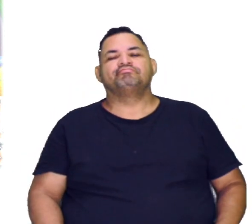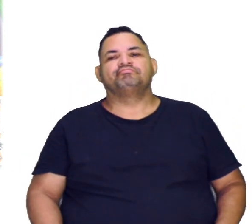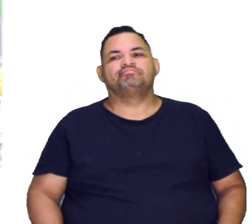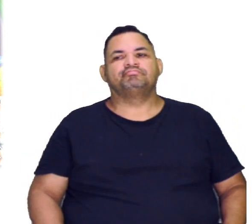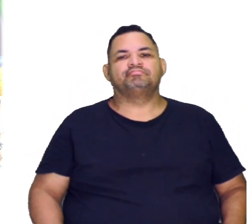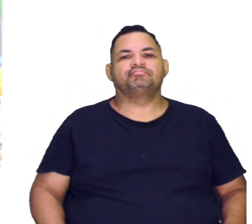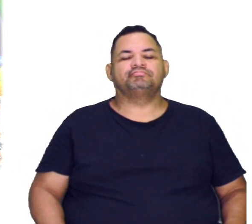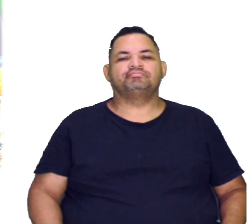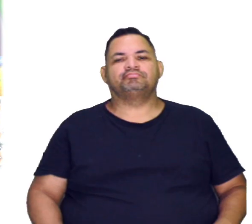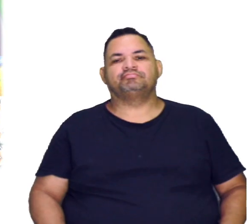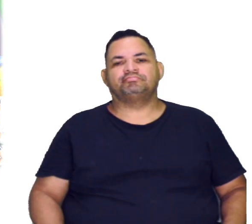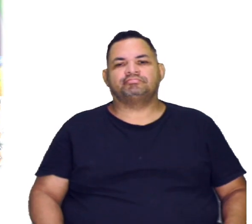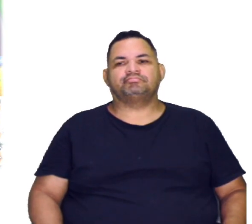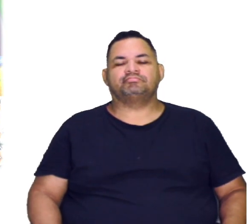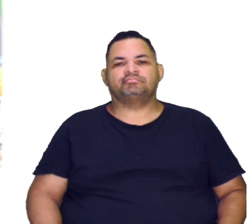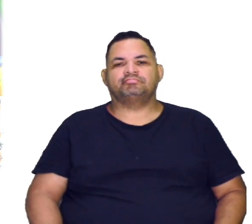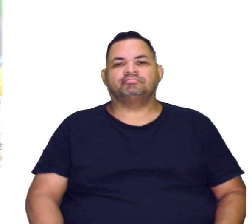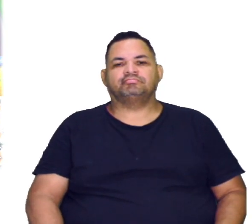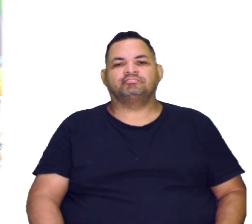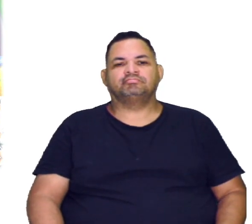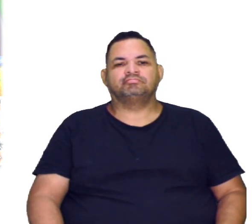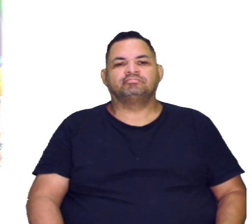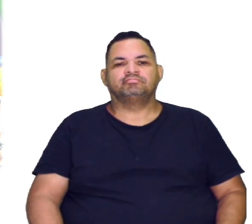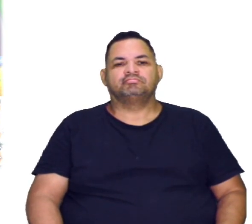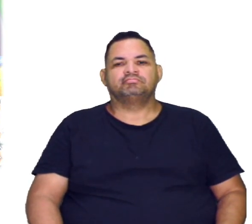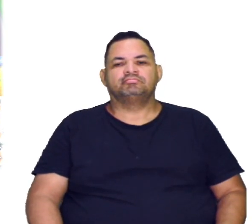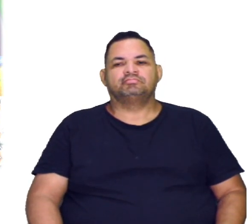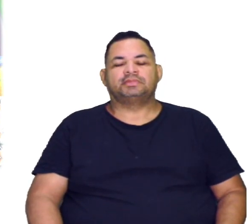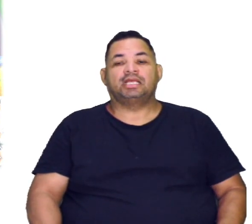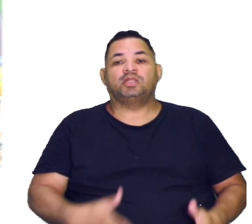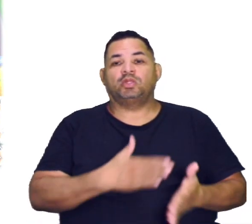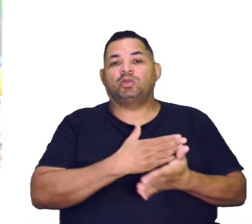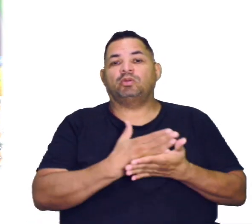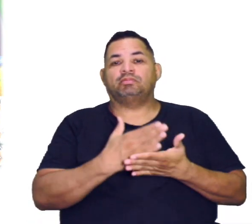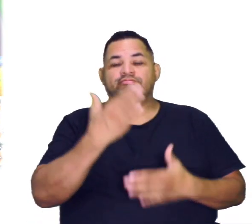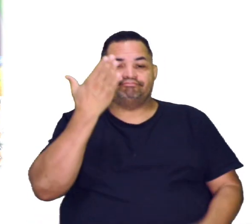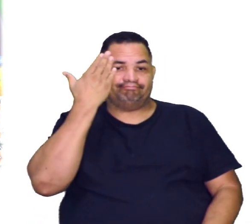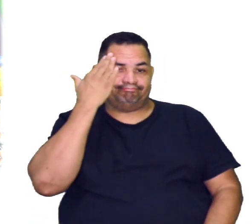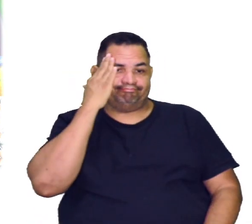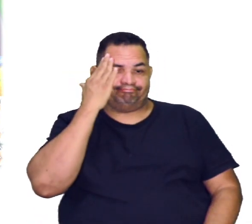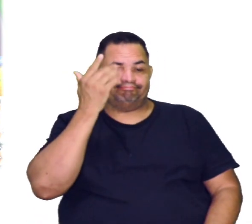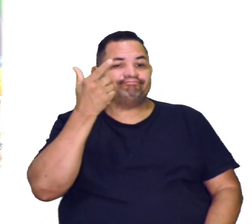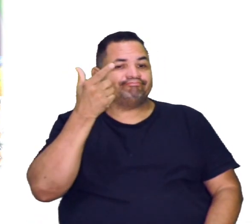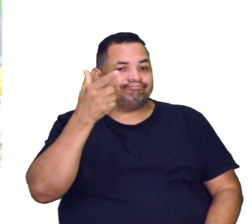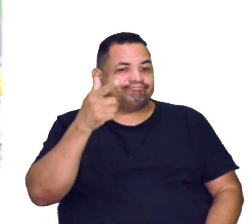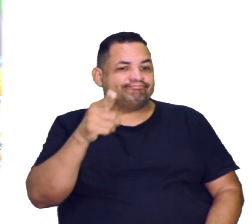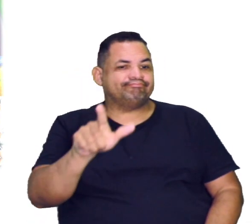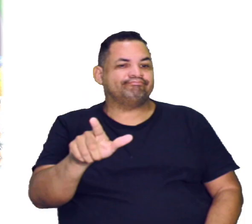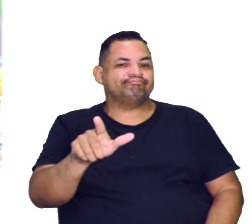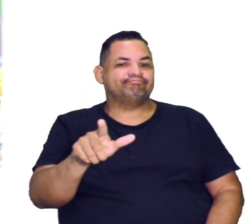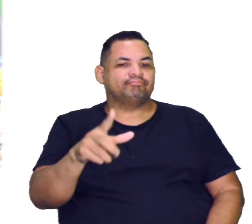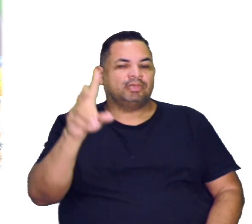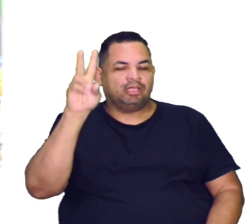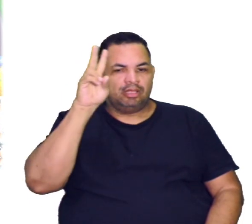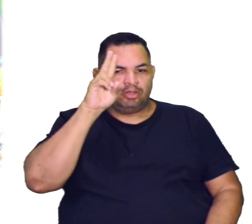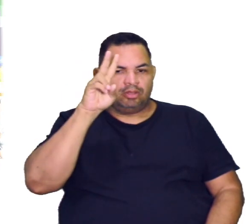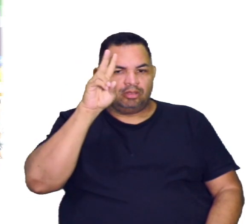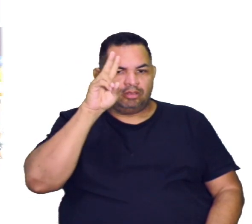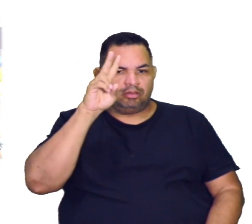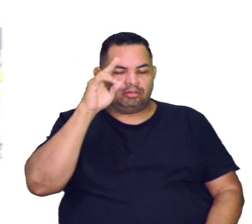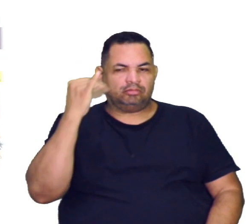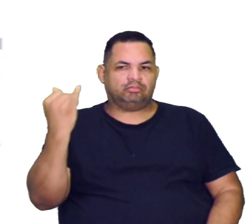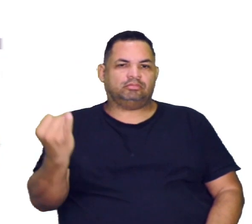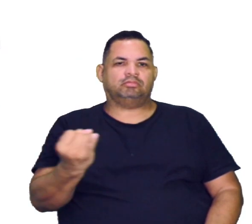caríssimo estudante, já te adianto que sim. E aí a gente pode começar entendendo de novo, né, reforçando